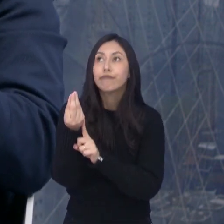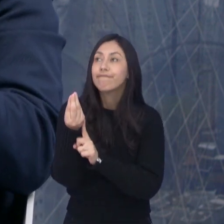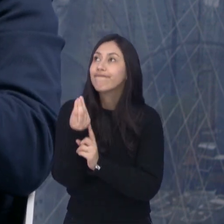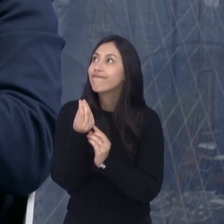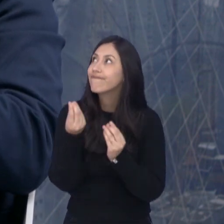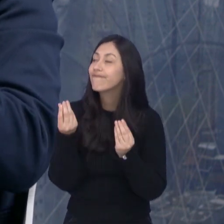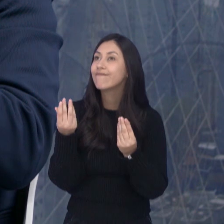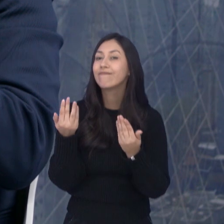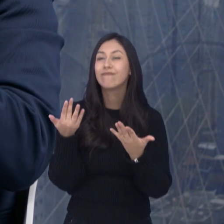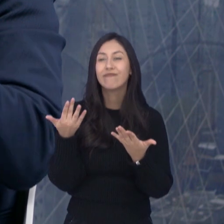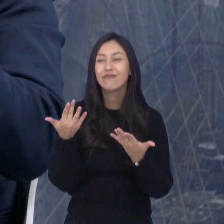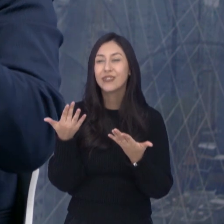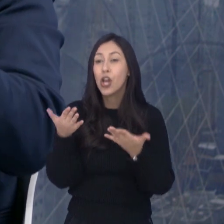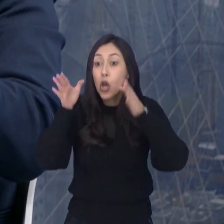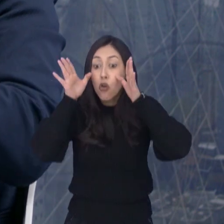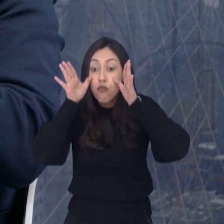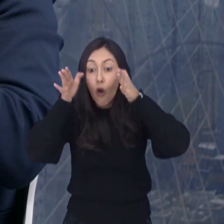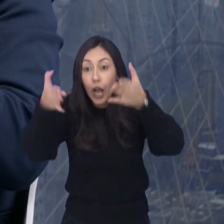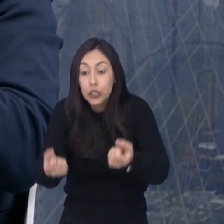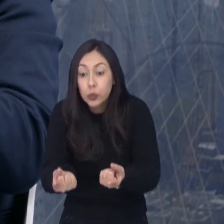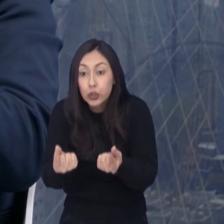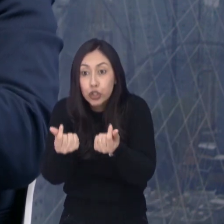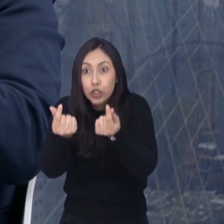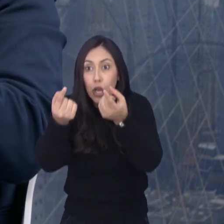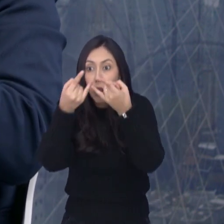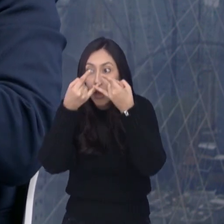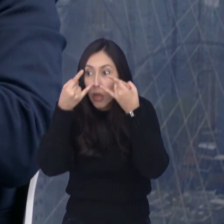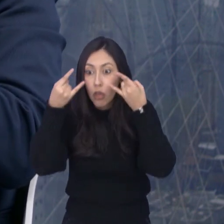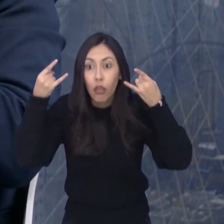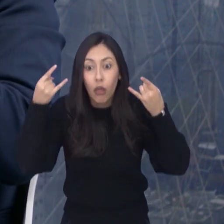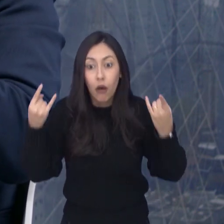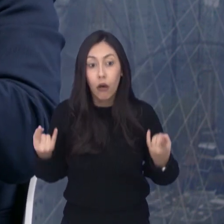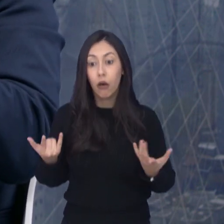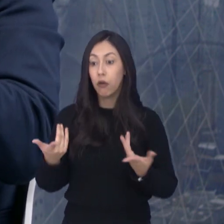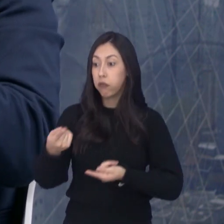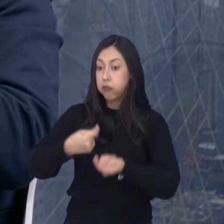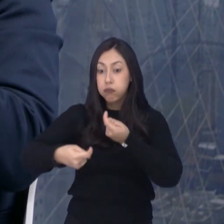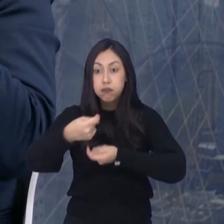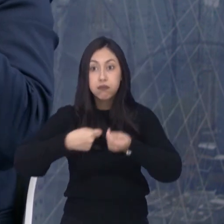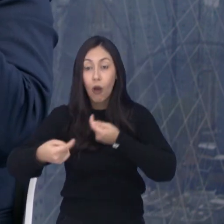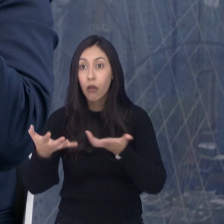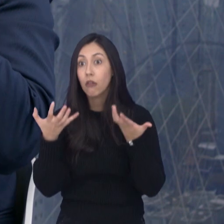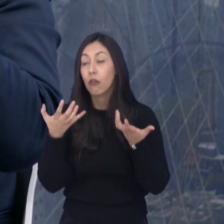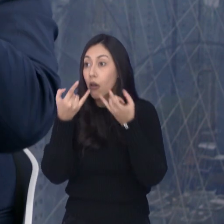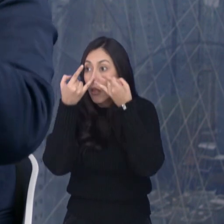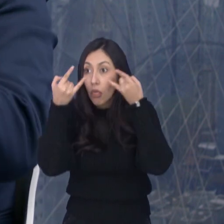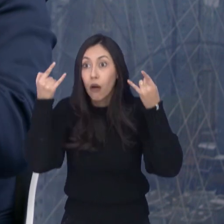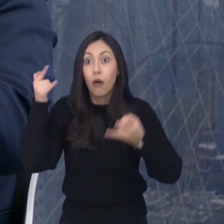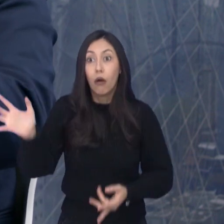esse pensamento capitalista, esse pensamento administrativo, esse pensamento do ganhar dinheiro, sem